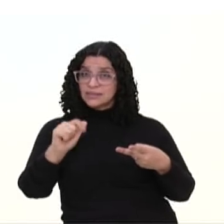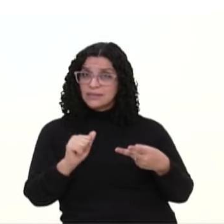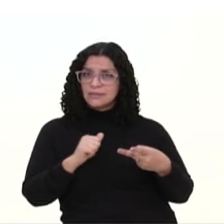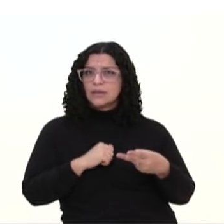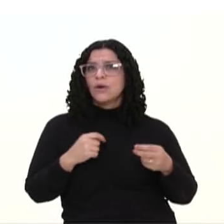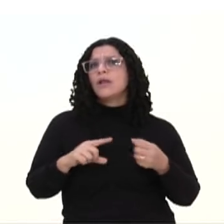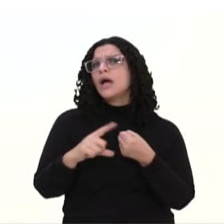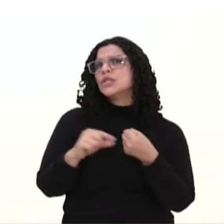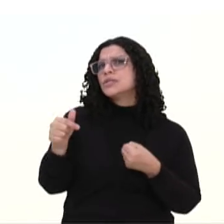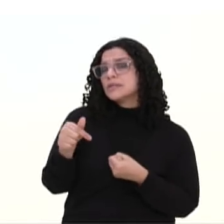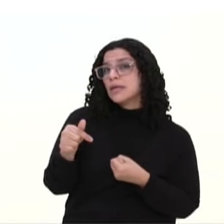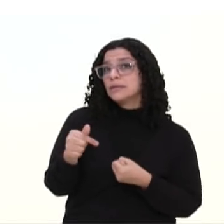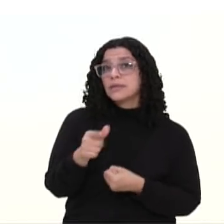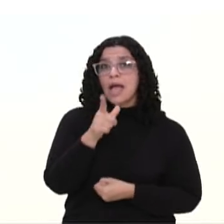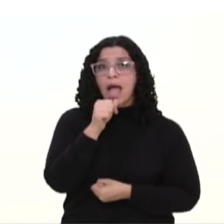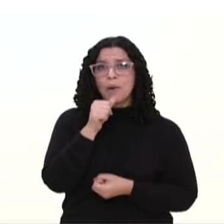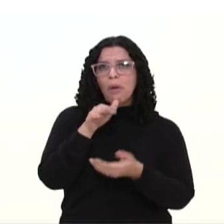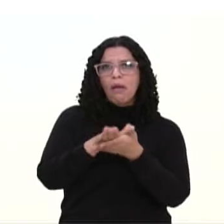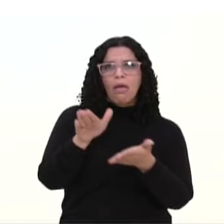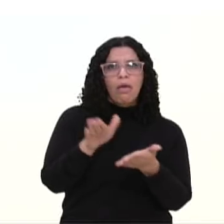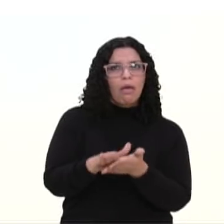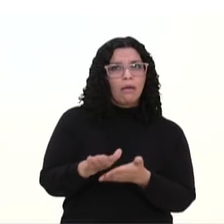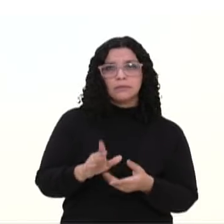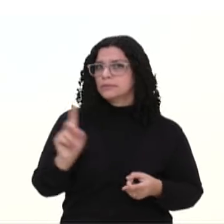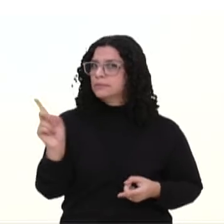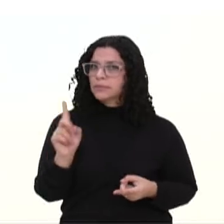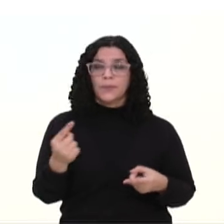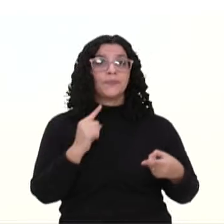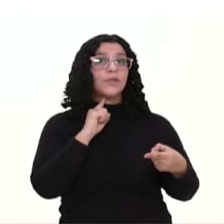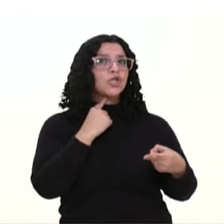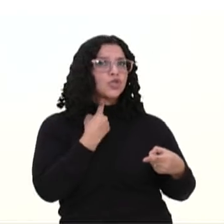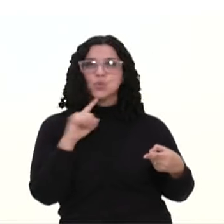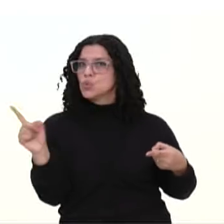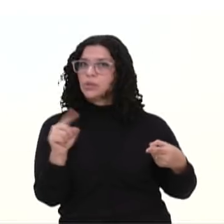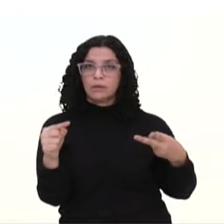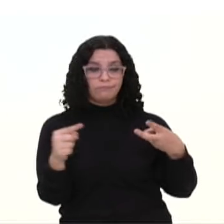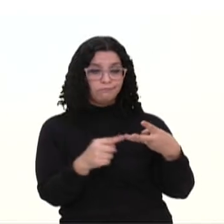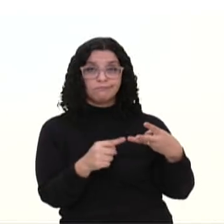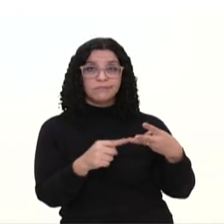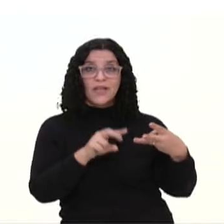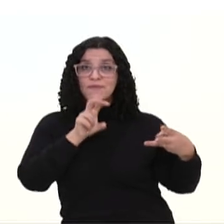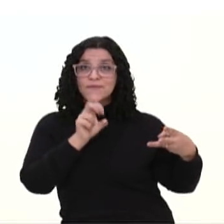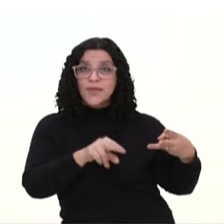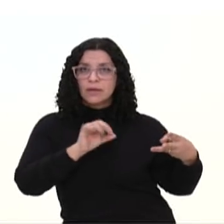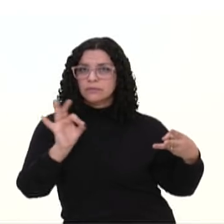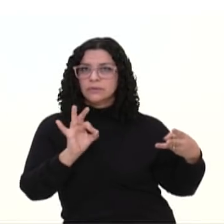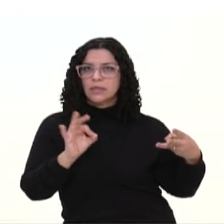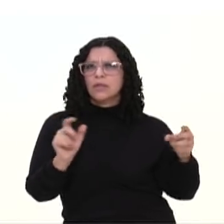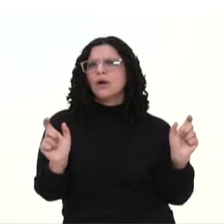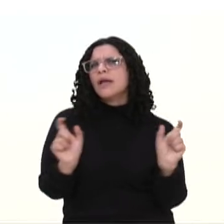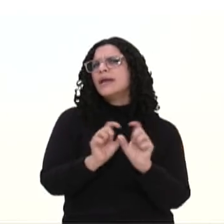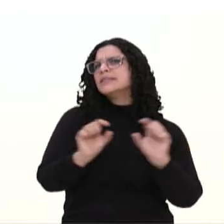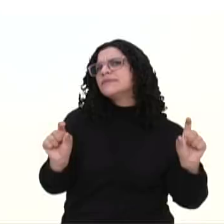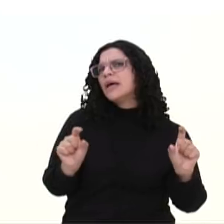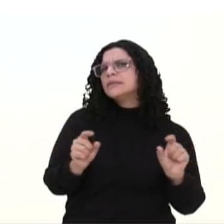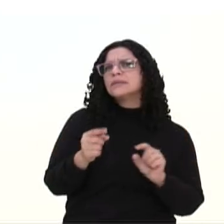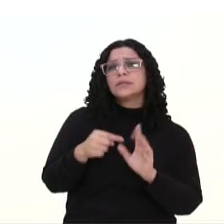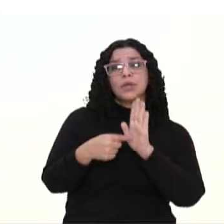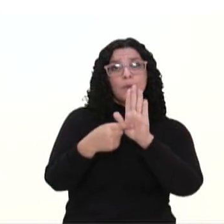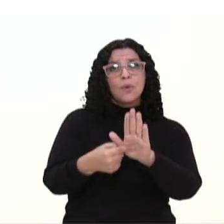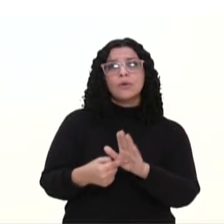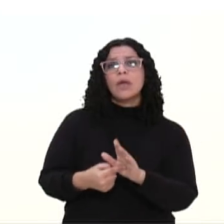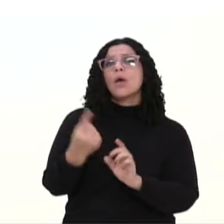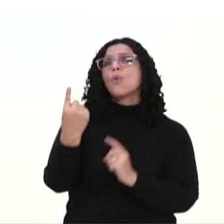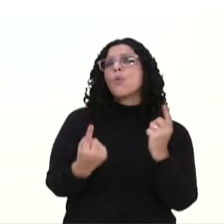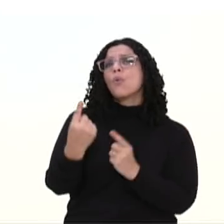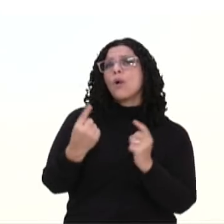não deve ser desperdiçada, nem poluída, nem envenenada. As orações destacadas são